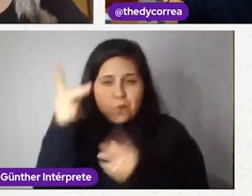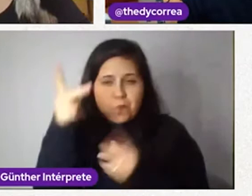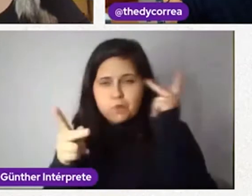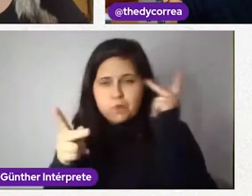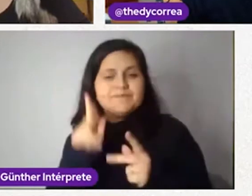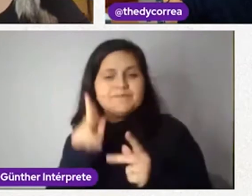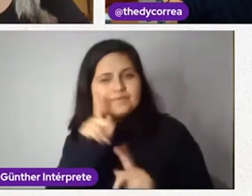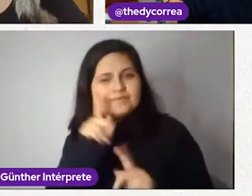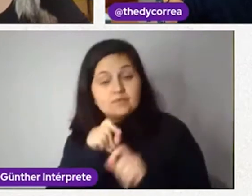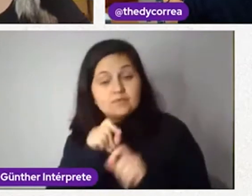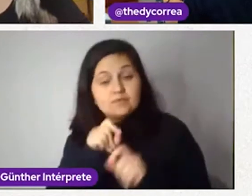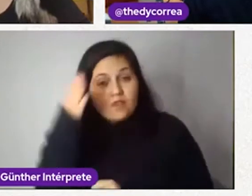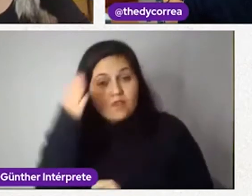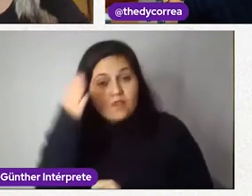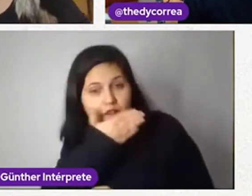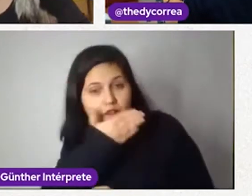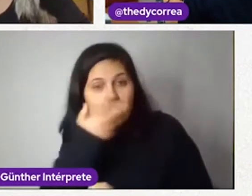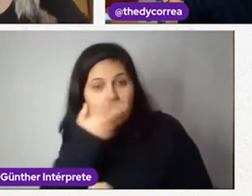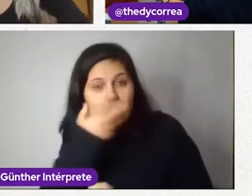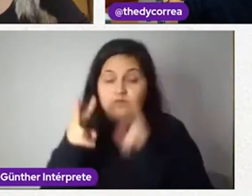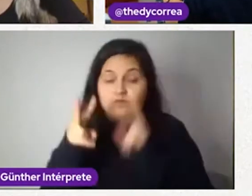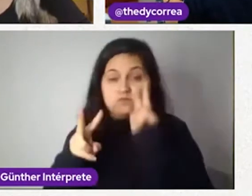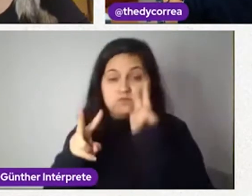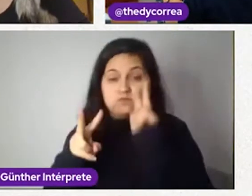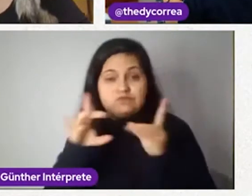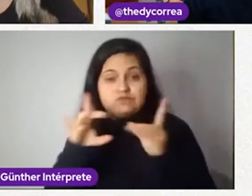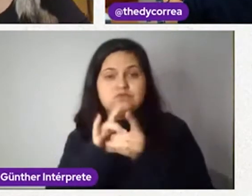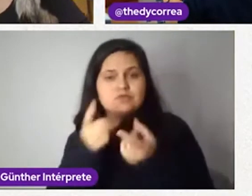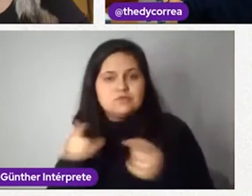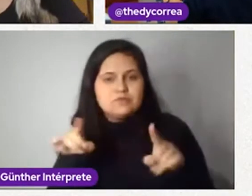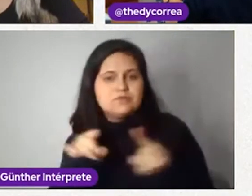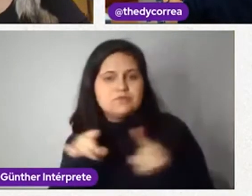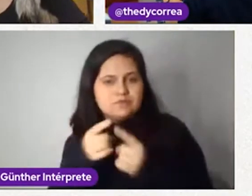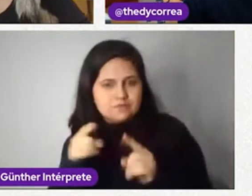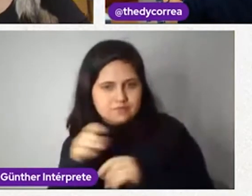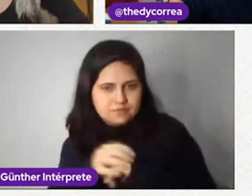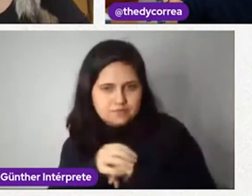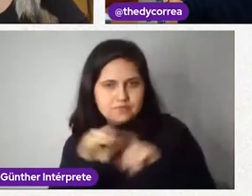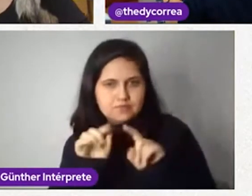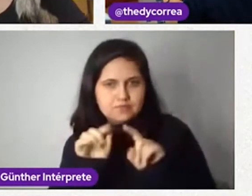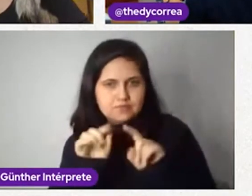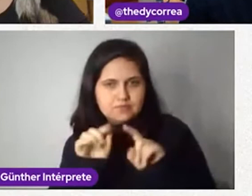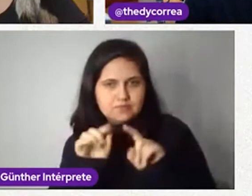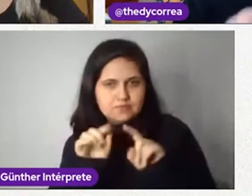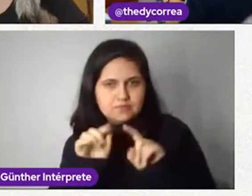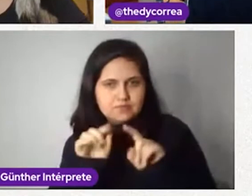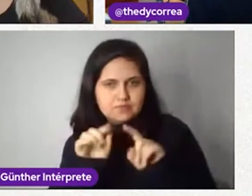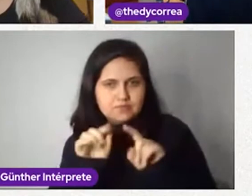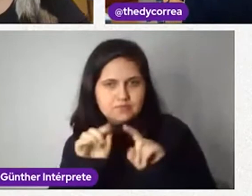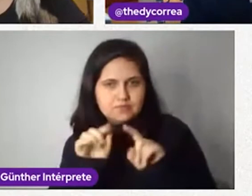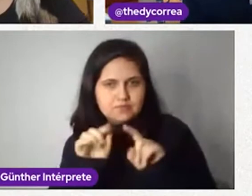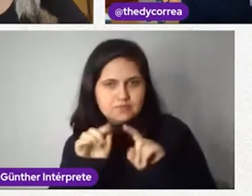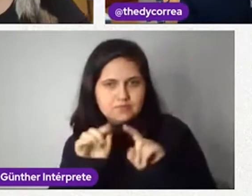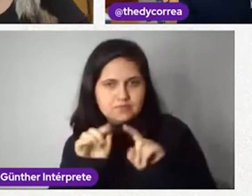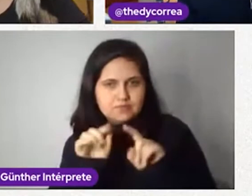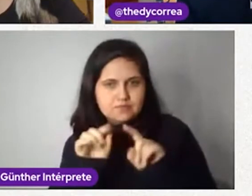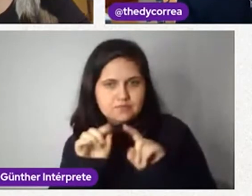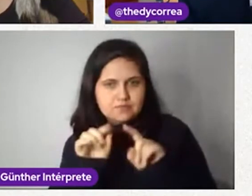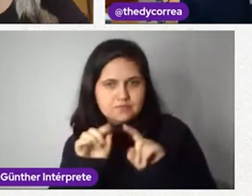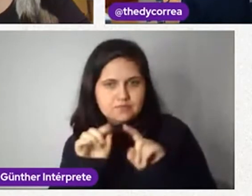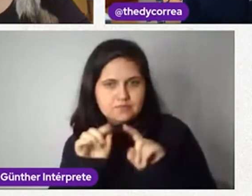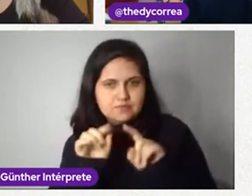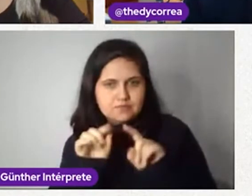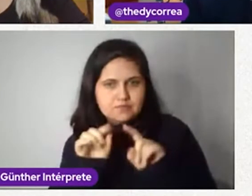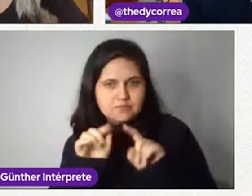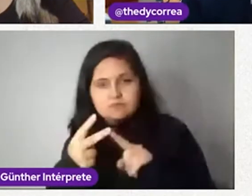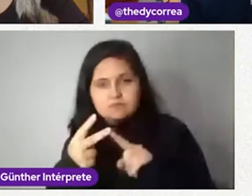que testemunhos mesmo ligados às músicas, né, mas tem um especial que eu botei na segunda edição do Bruto, a